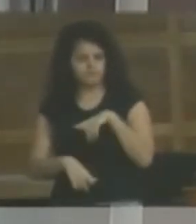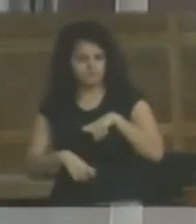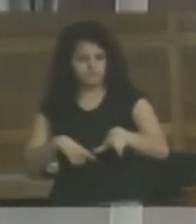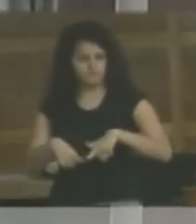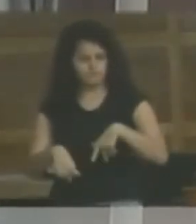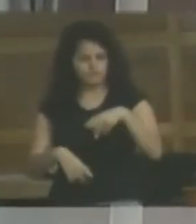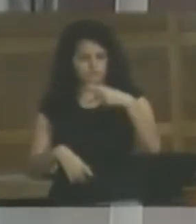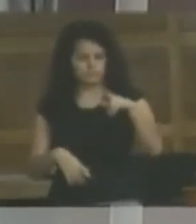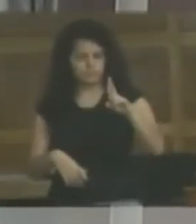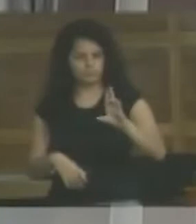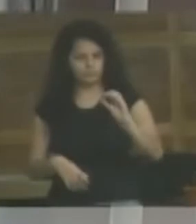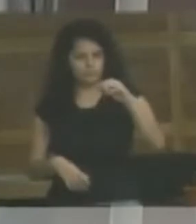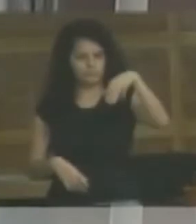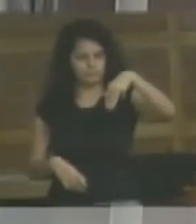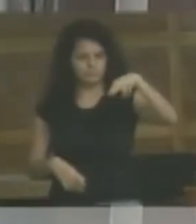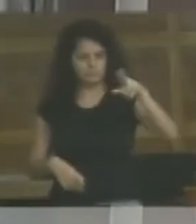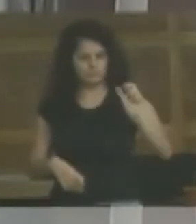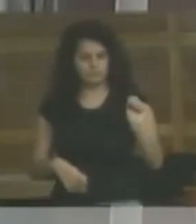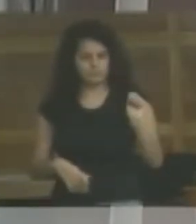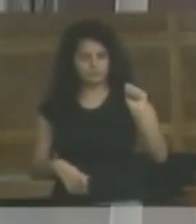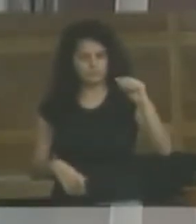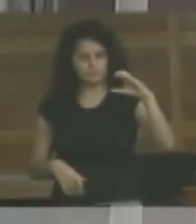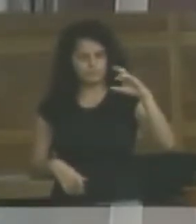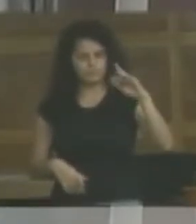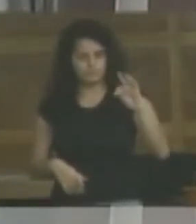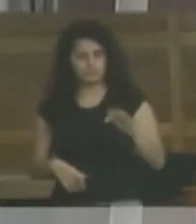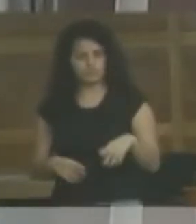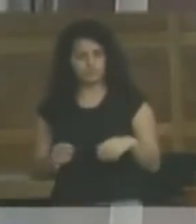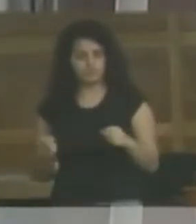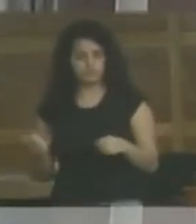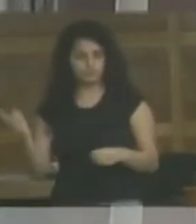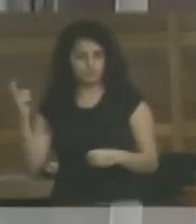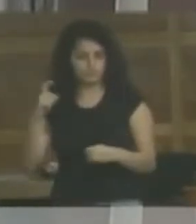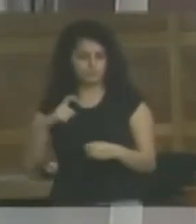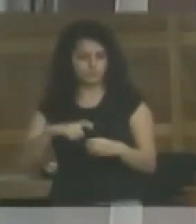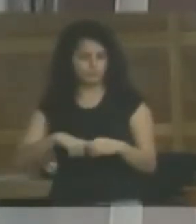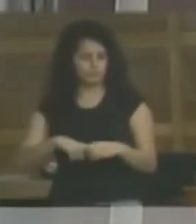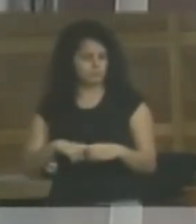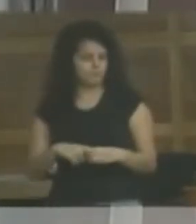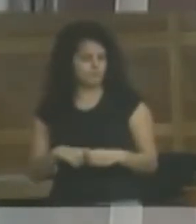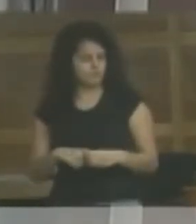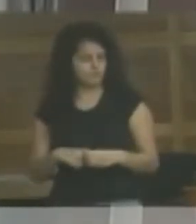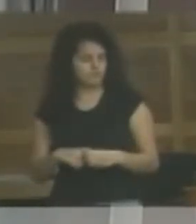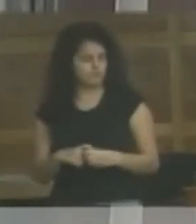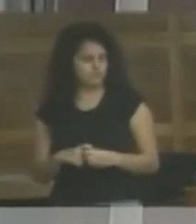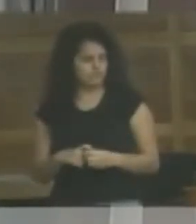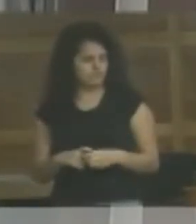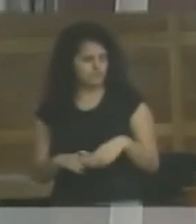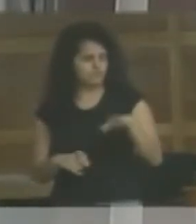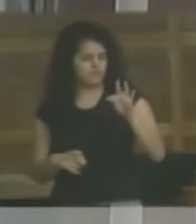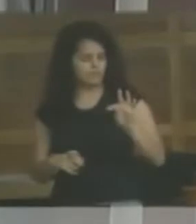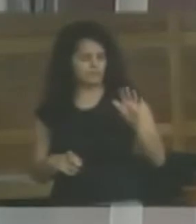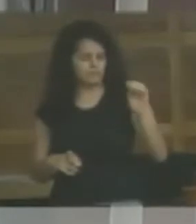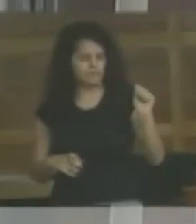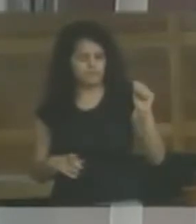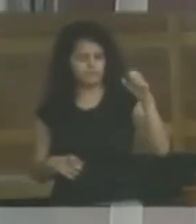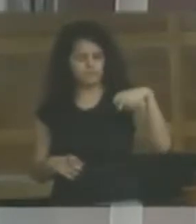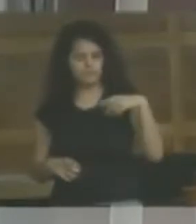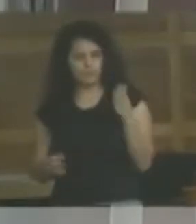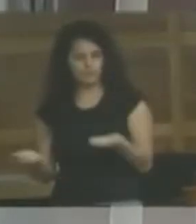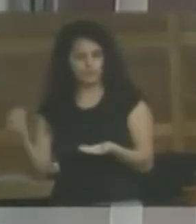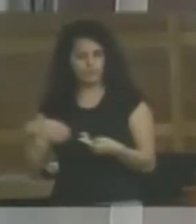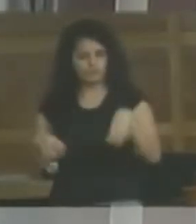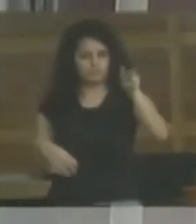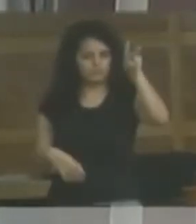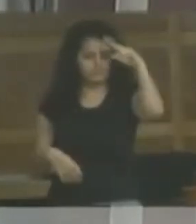ou seja, através de um convênio da Secretaria de Ciência e Tecnologia com o Pronatec, A FAITEC volta a funcionar na segunda-feira,